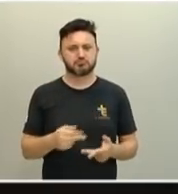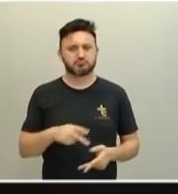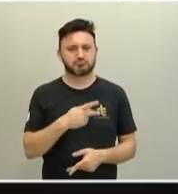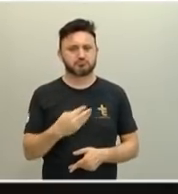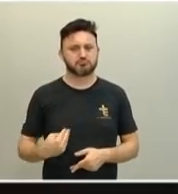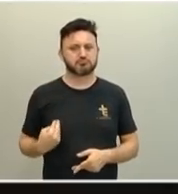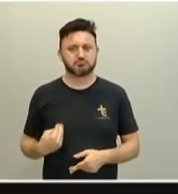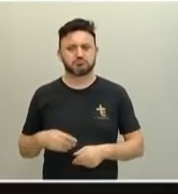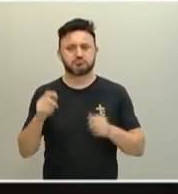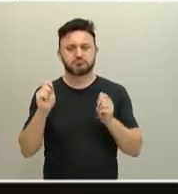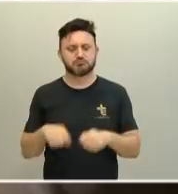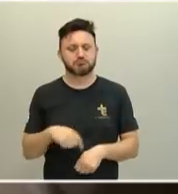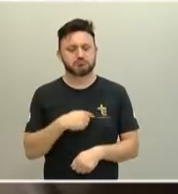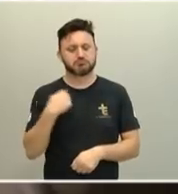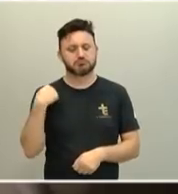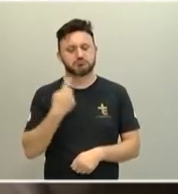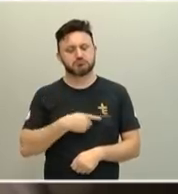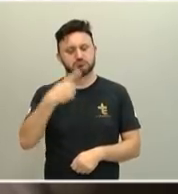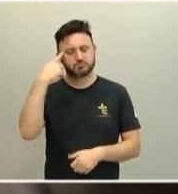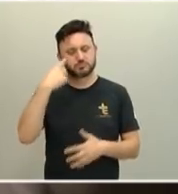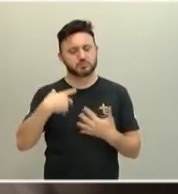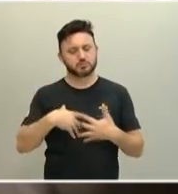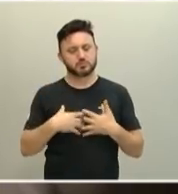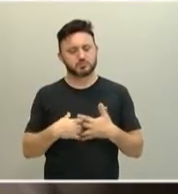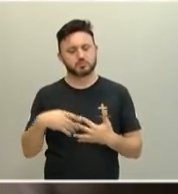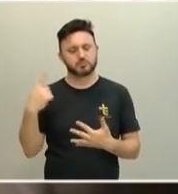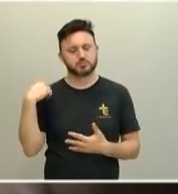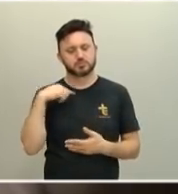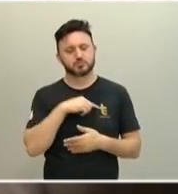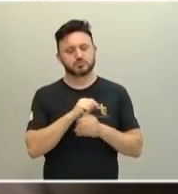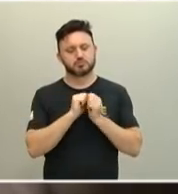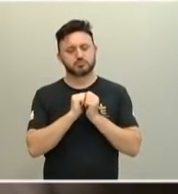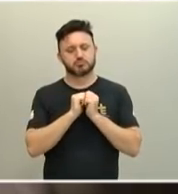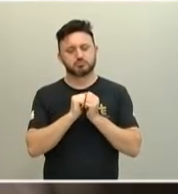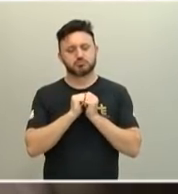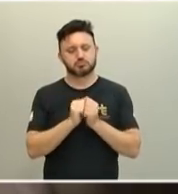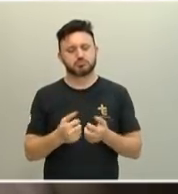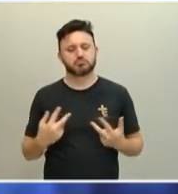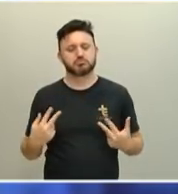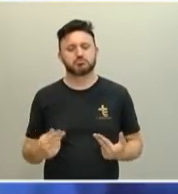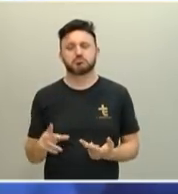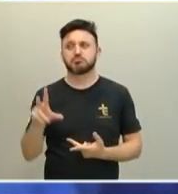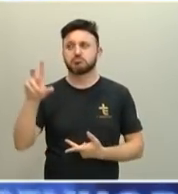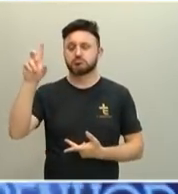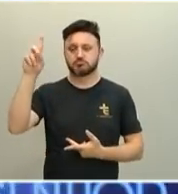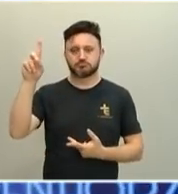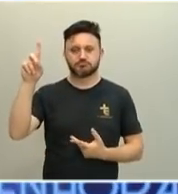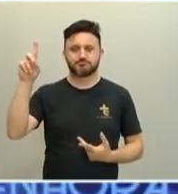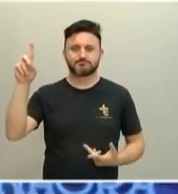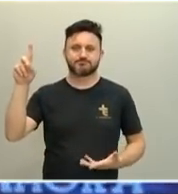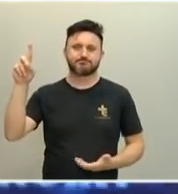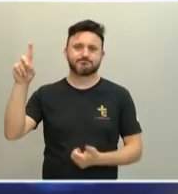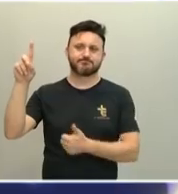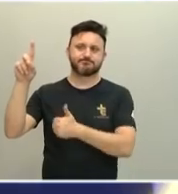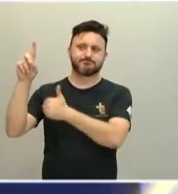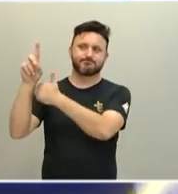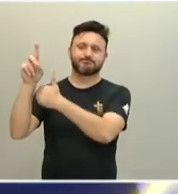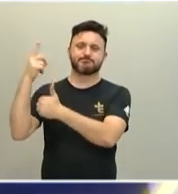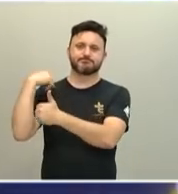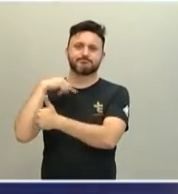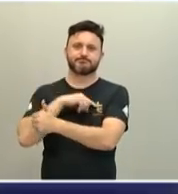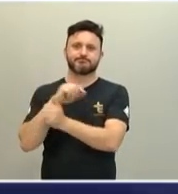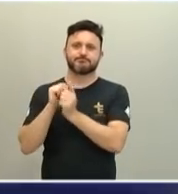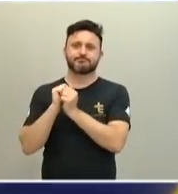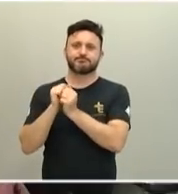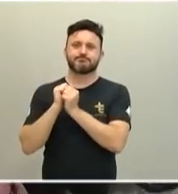Quero que você feche os seus olhos. E nós vamos nos colocar agora como Ezequiel, diante de vales de ossos secos. Nós vamos nos colocar agora